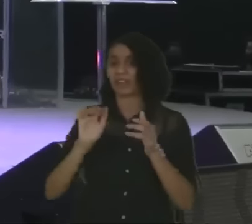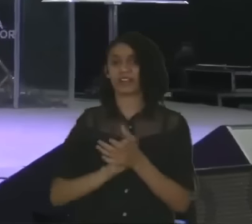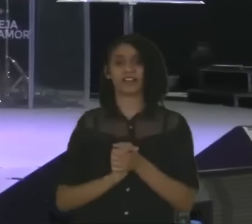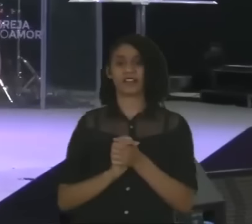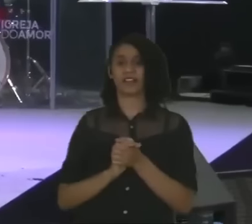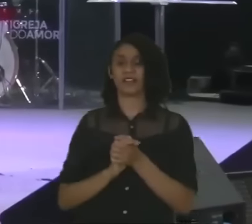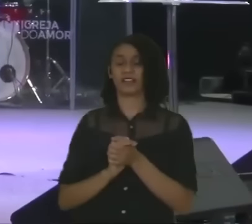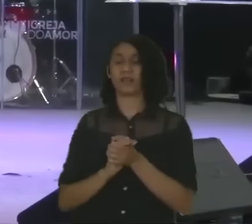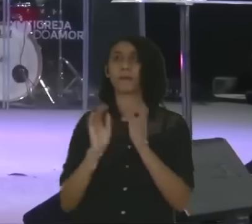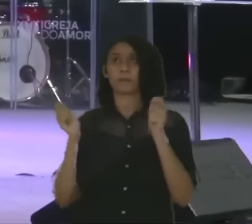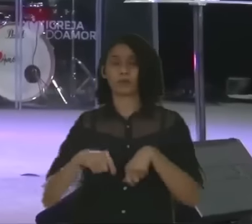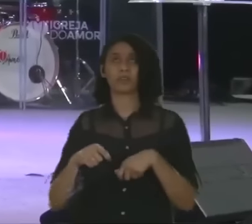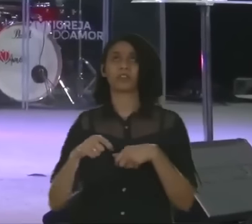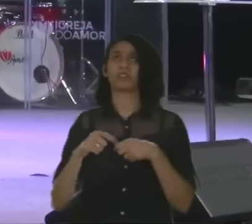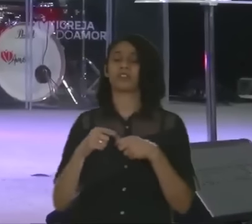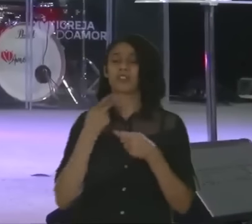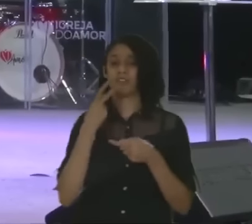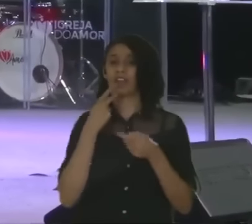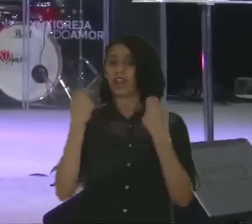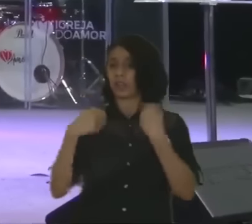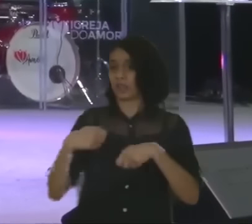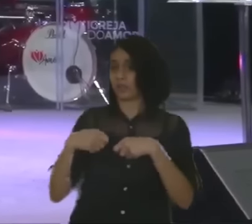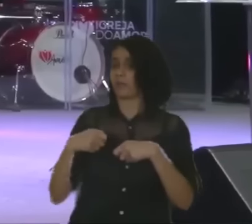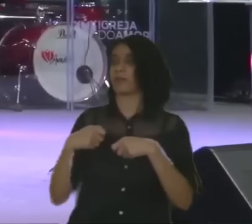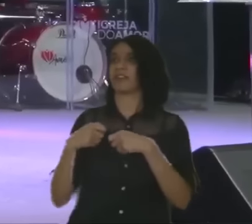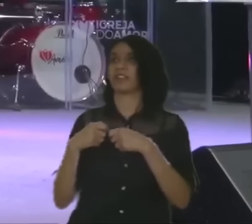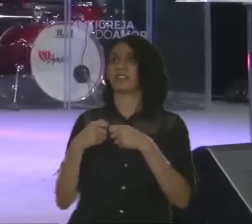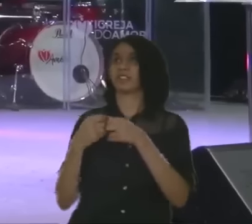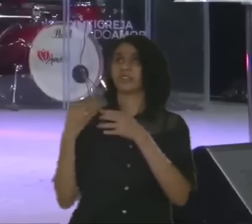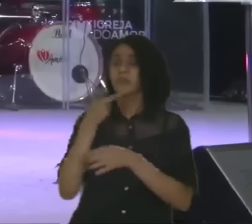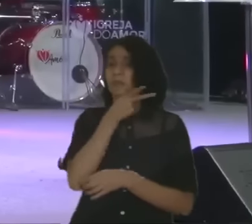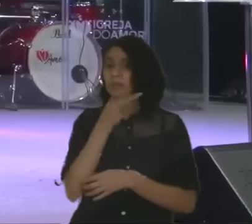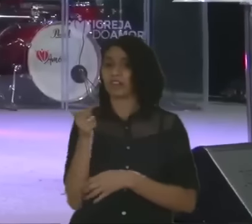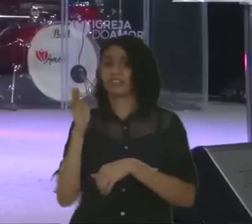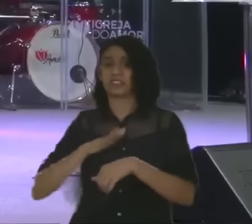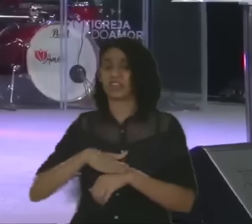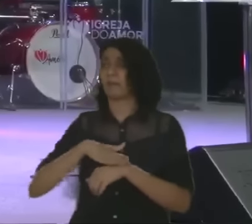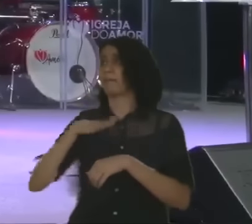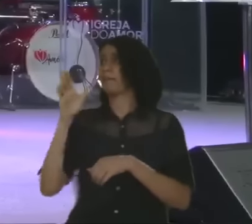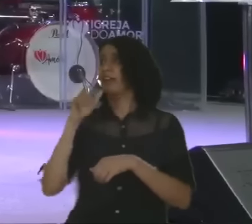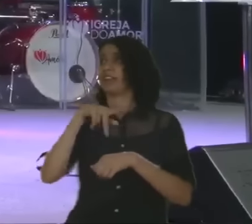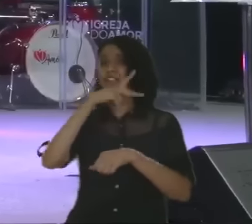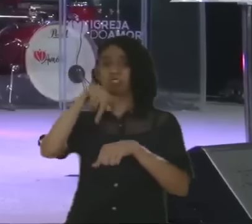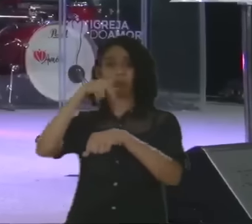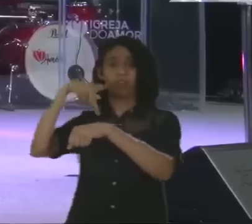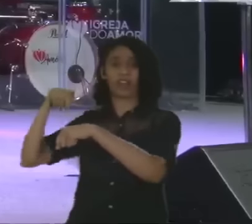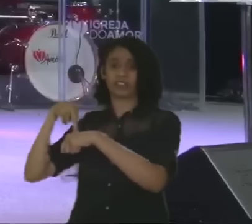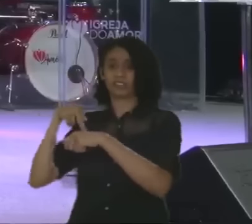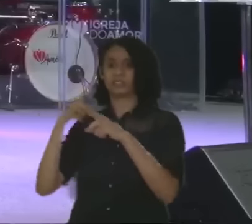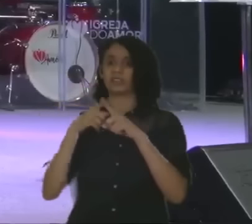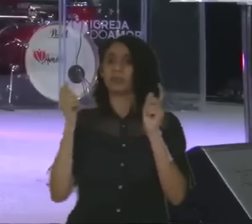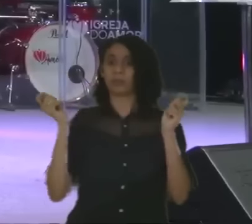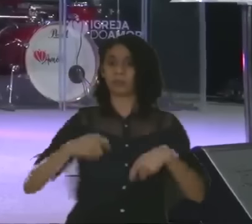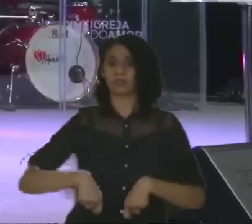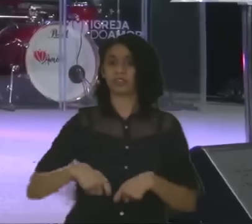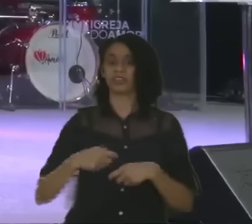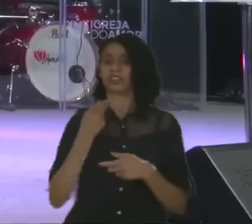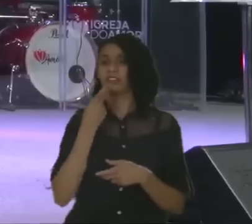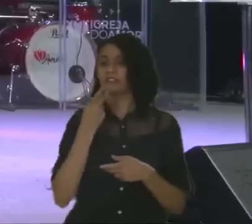do poder do Espírito Santo para lotar As estátuas e visitar mas de 100 Nações do mundo ele poderia então preciso do poder do Espírito Santo para